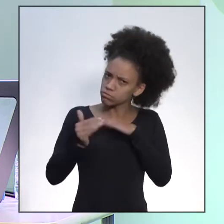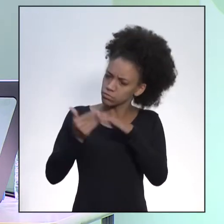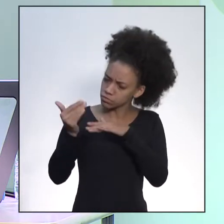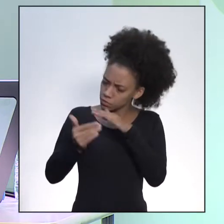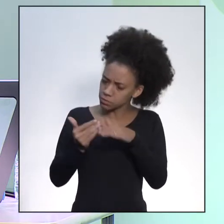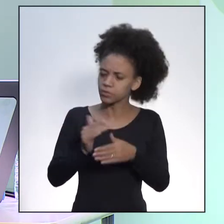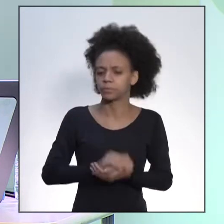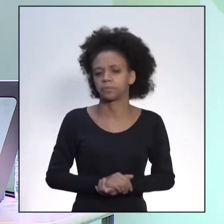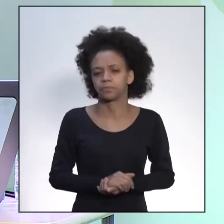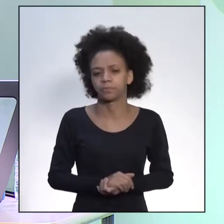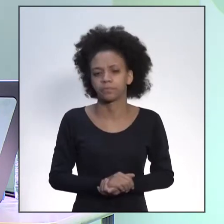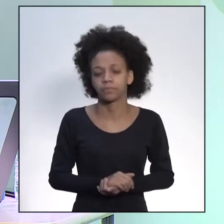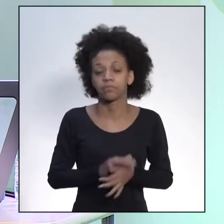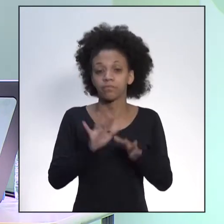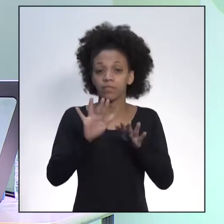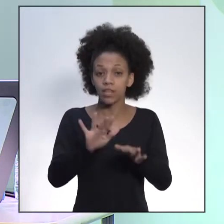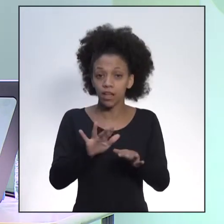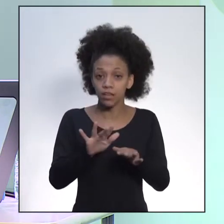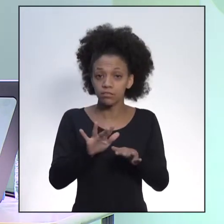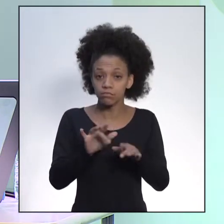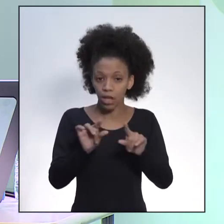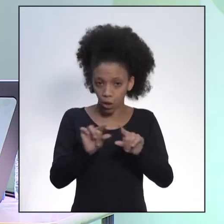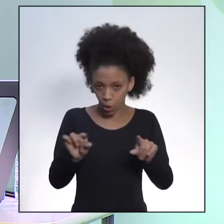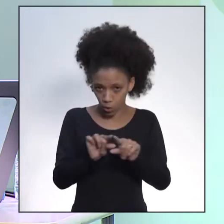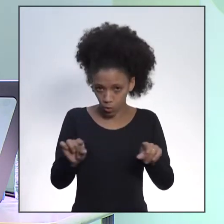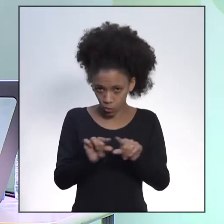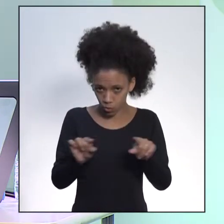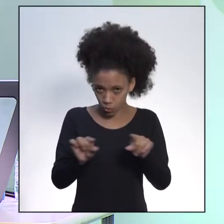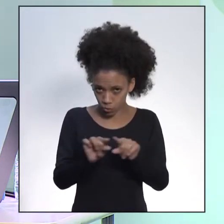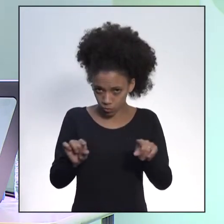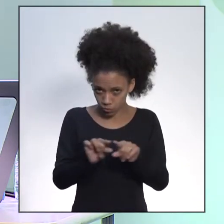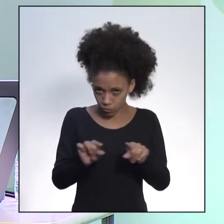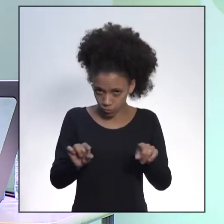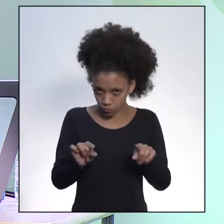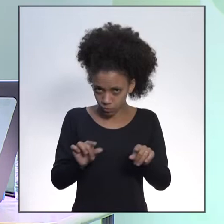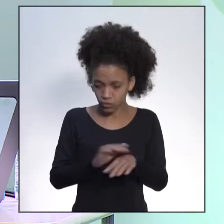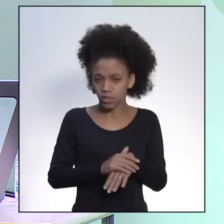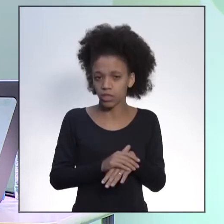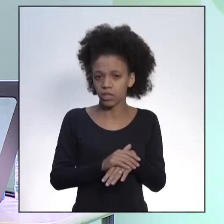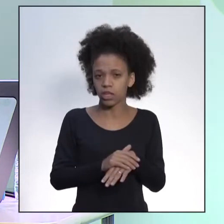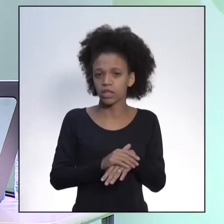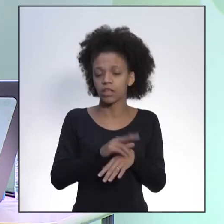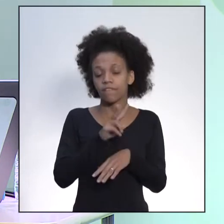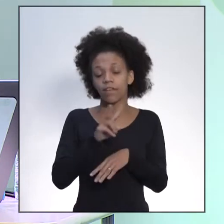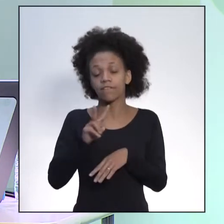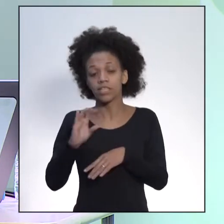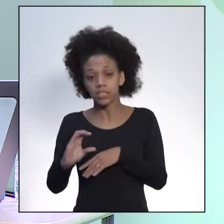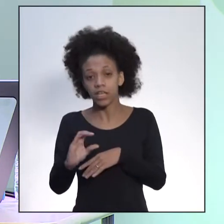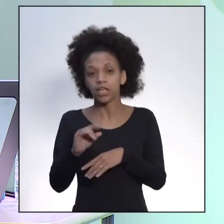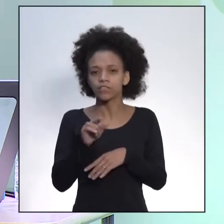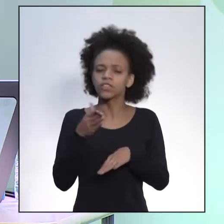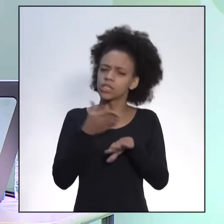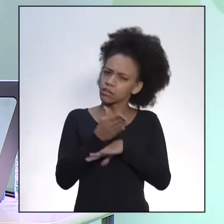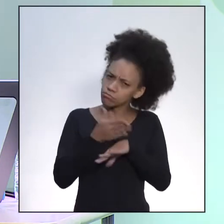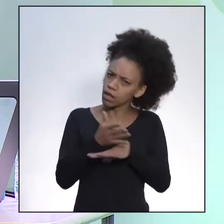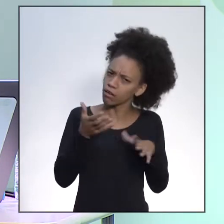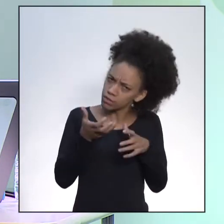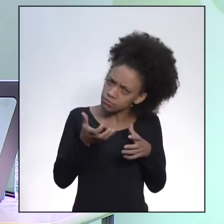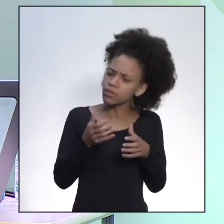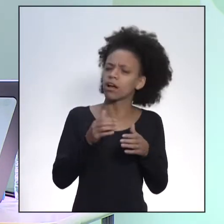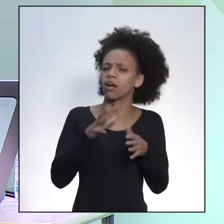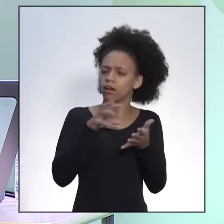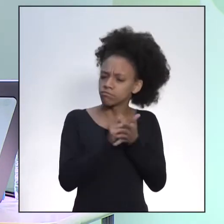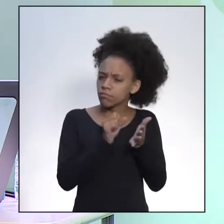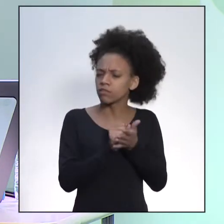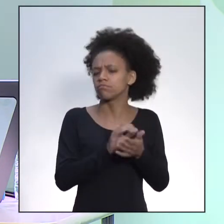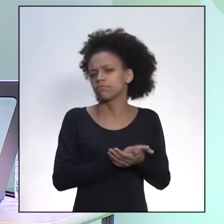desenvolvimento. Quero deixar aqui para vocês, vai aparecer aqui na tela, mas eu quero deixar o endereço da VVC, caso você queira entrar, fazer um cadastro,